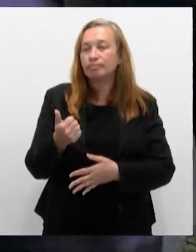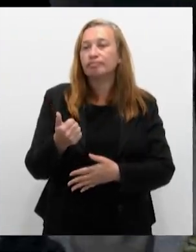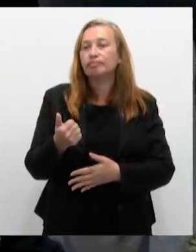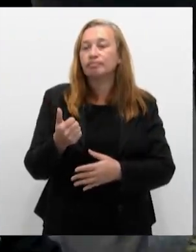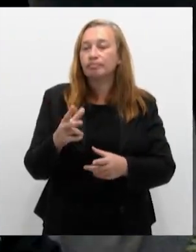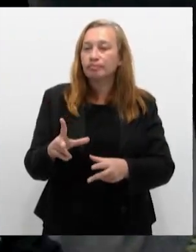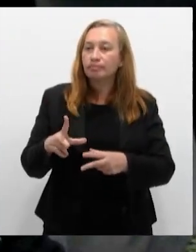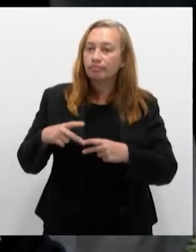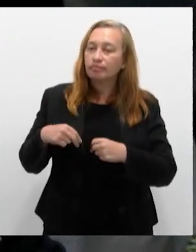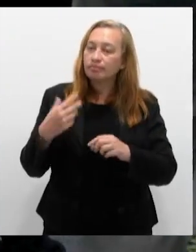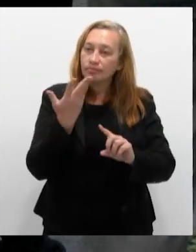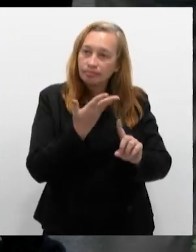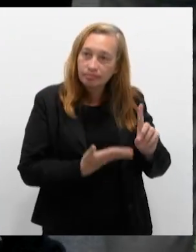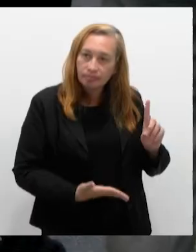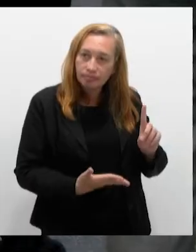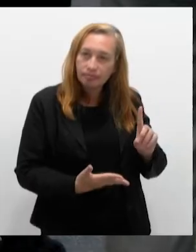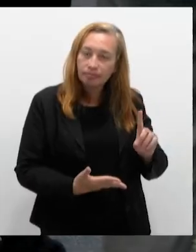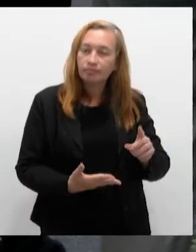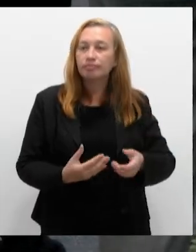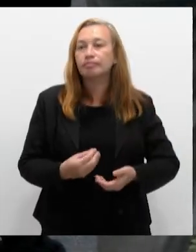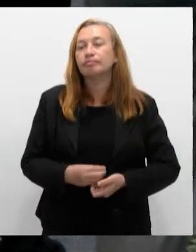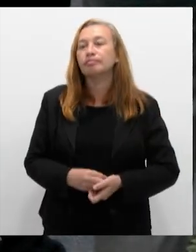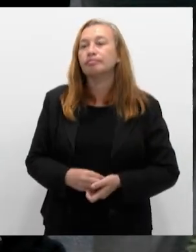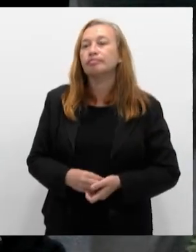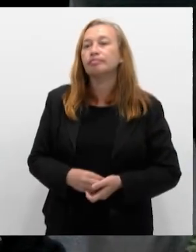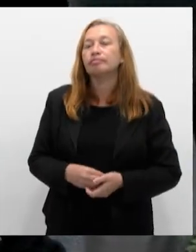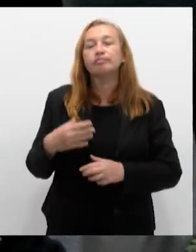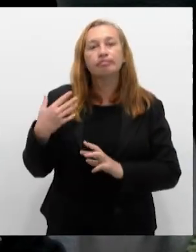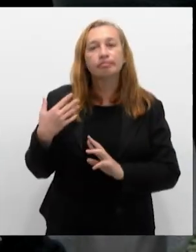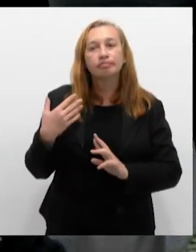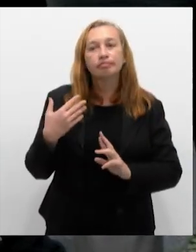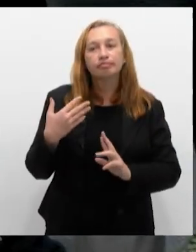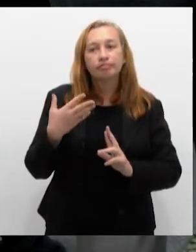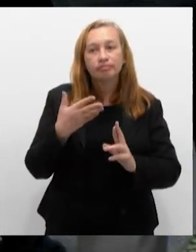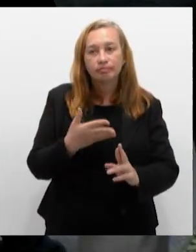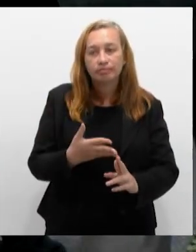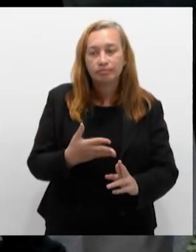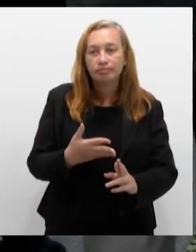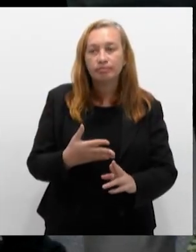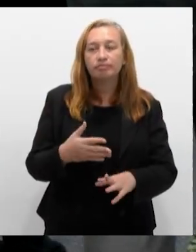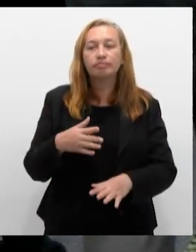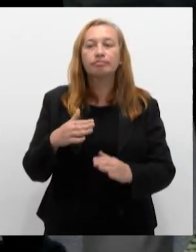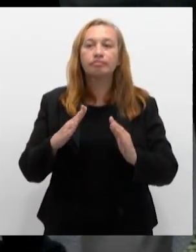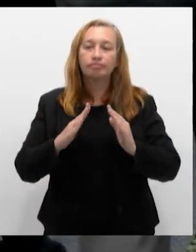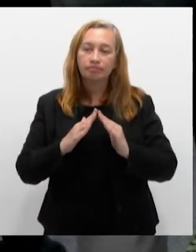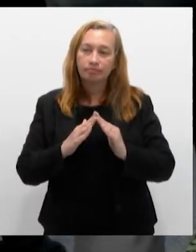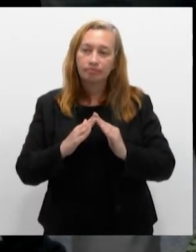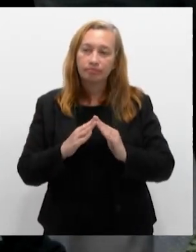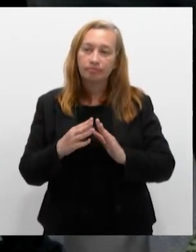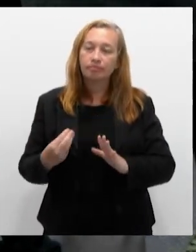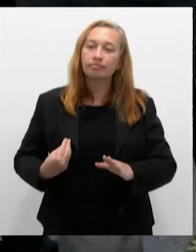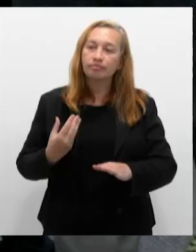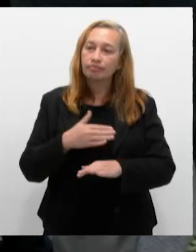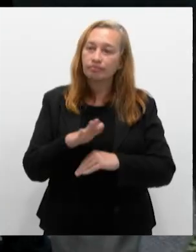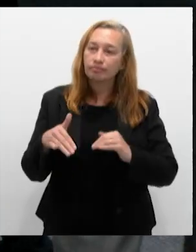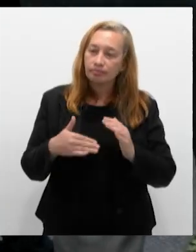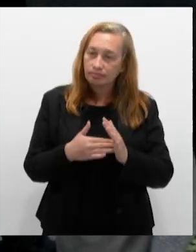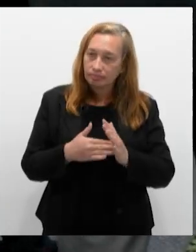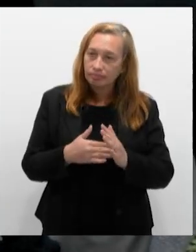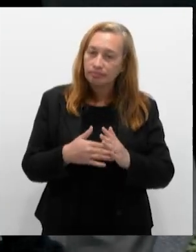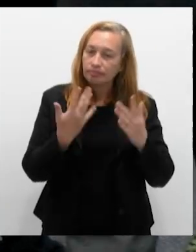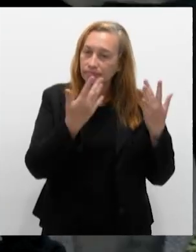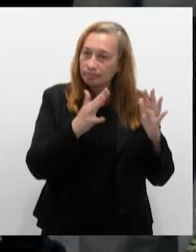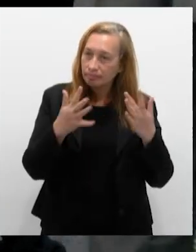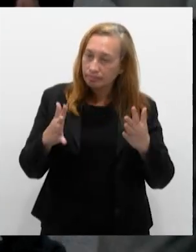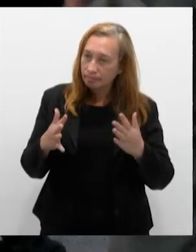enquanto homenagem, presença, não é, e representação legislativa dessa casa, com a presença de todos. Não,